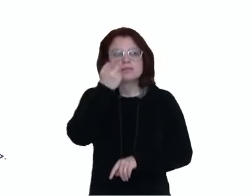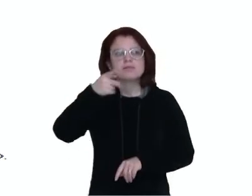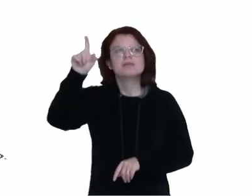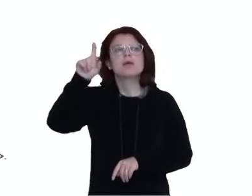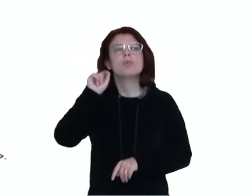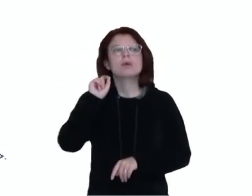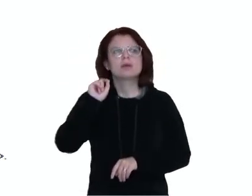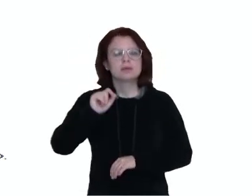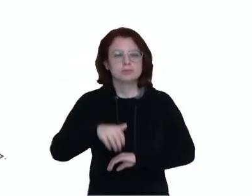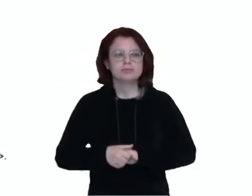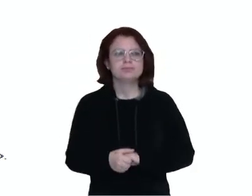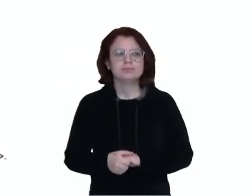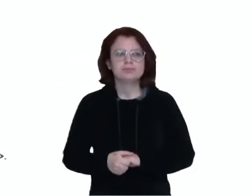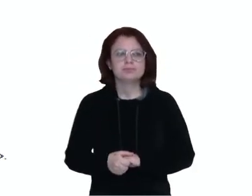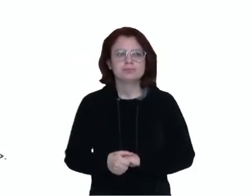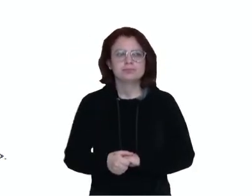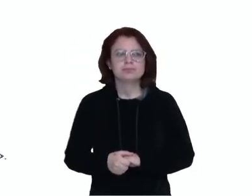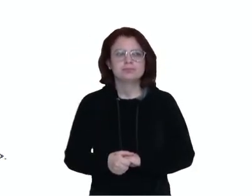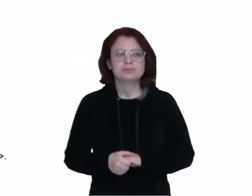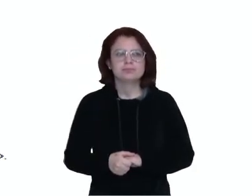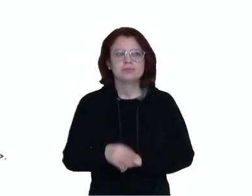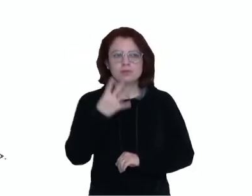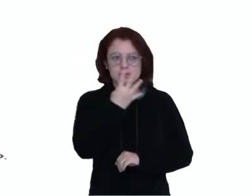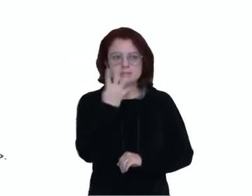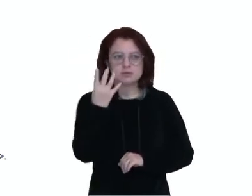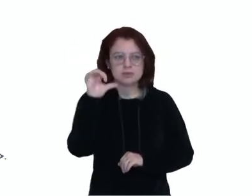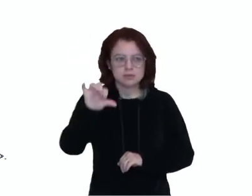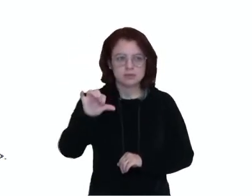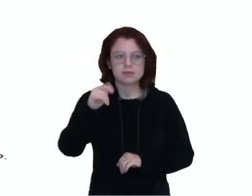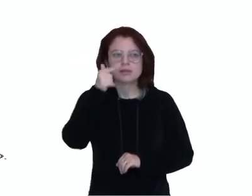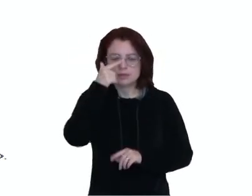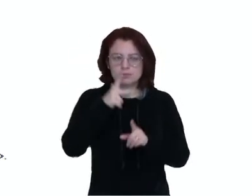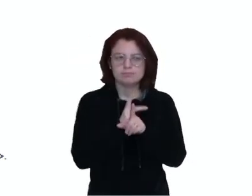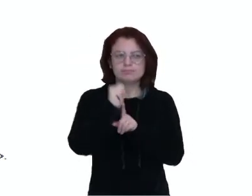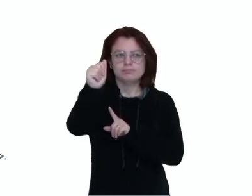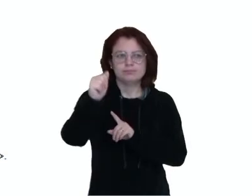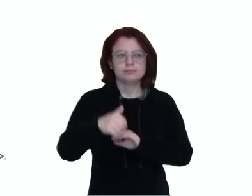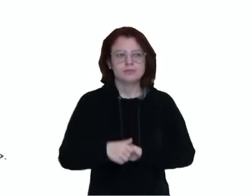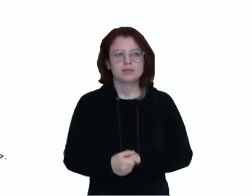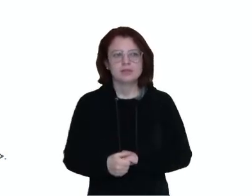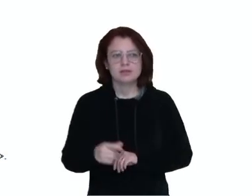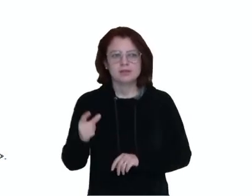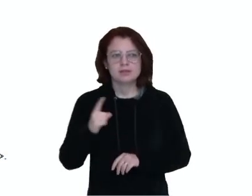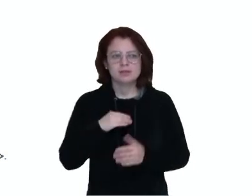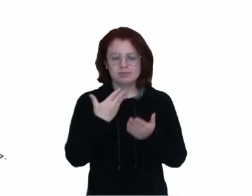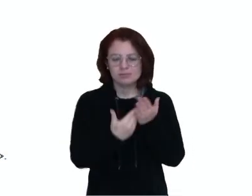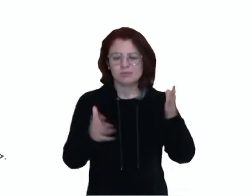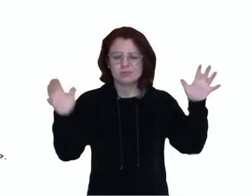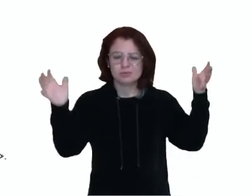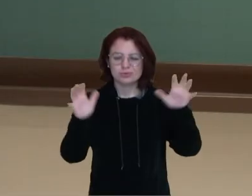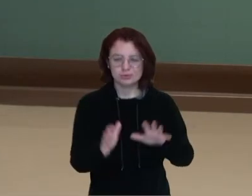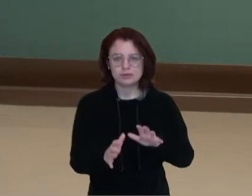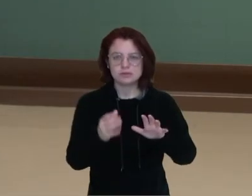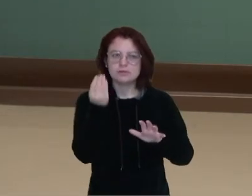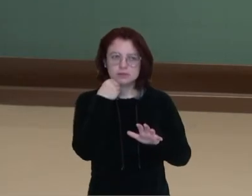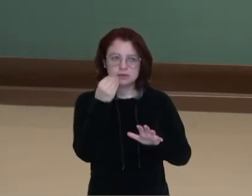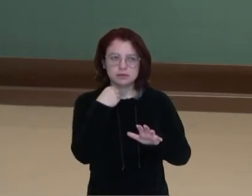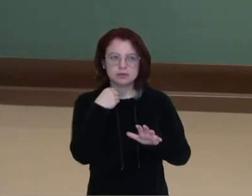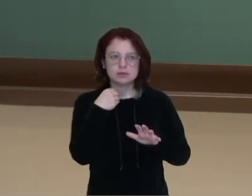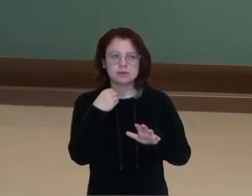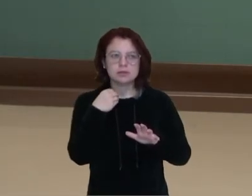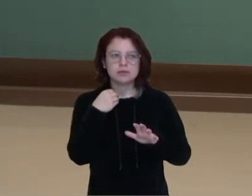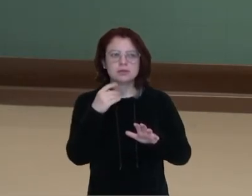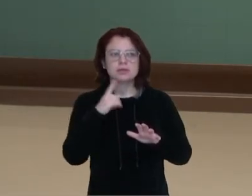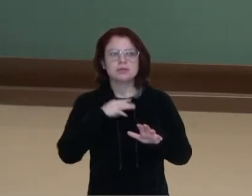termina em 449 com a vitória dos gregos. A derrota enfraqueceu o Império Persa. Em 330 foi invadido